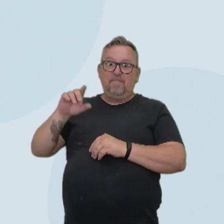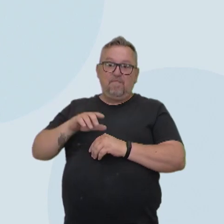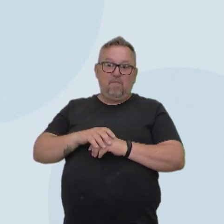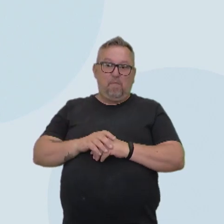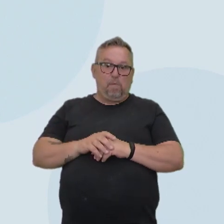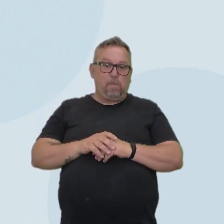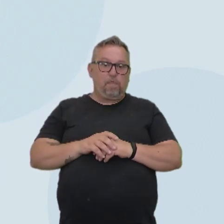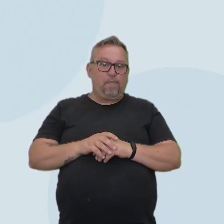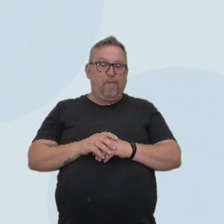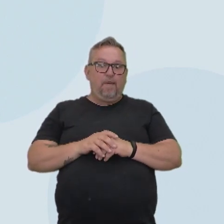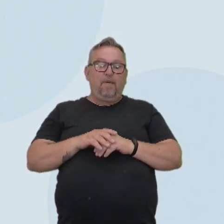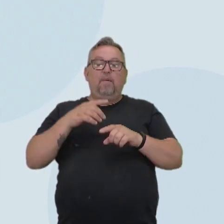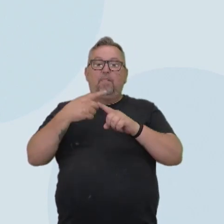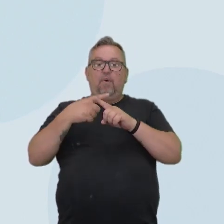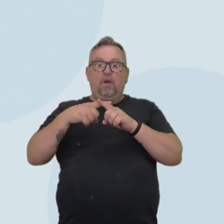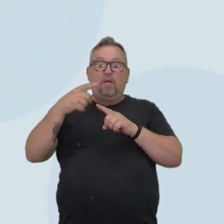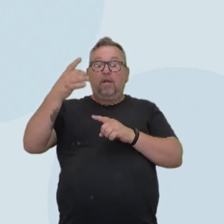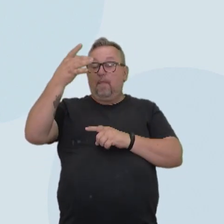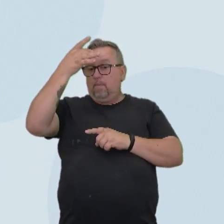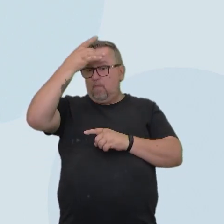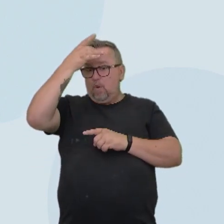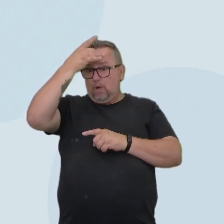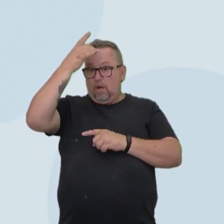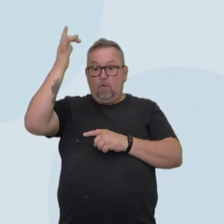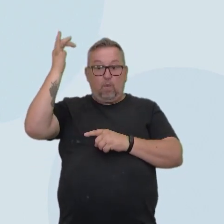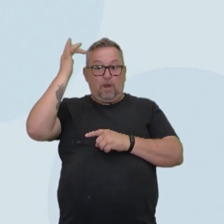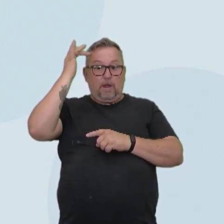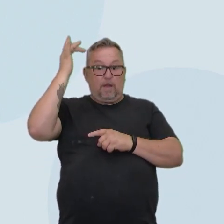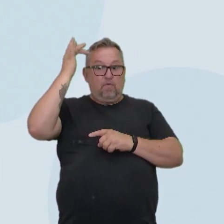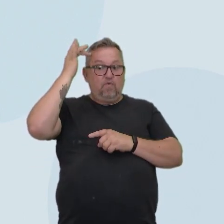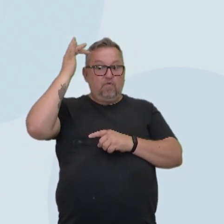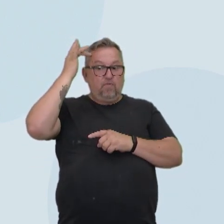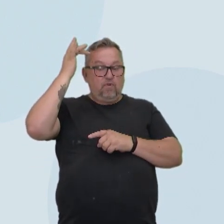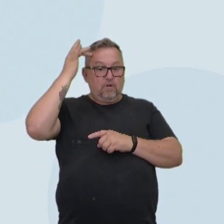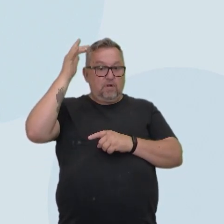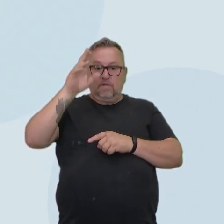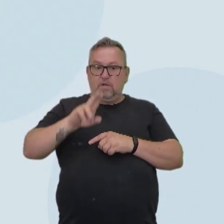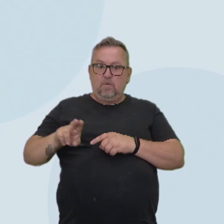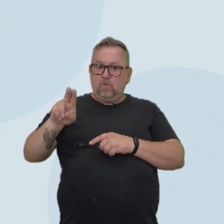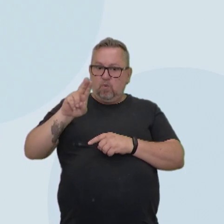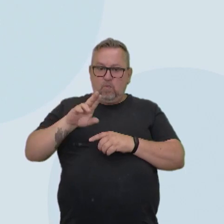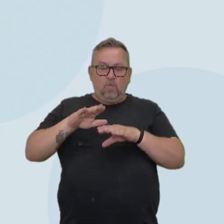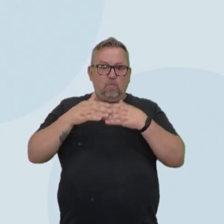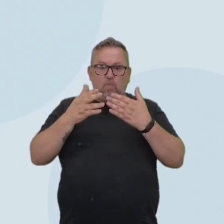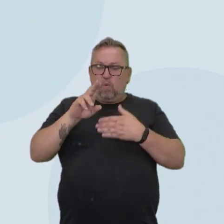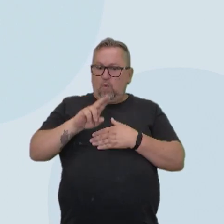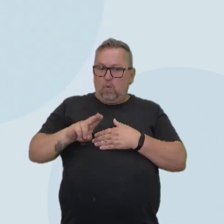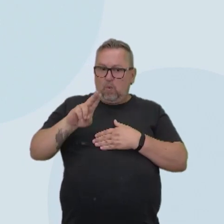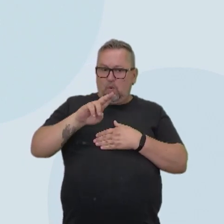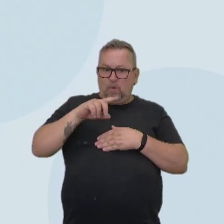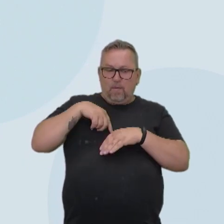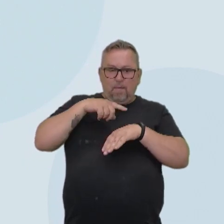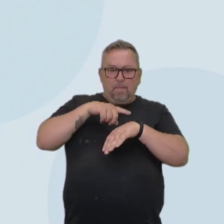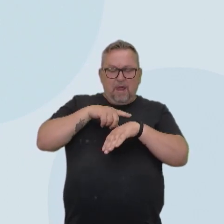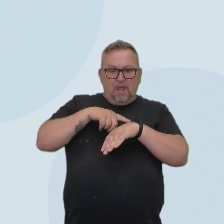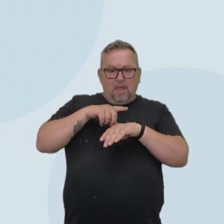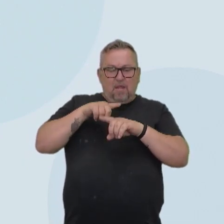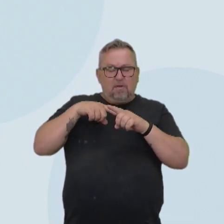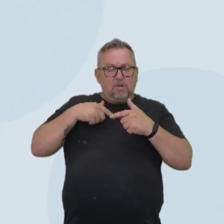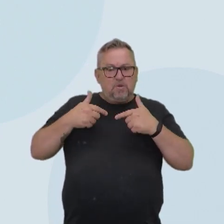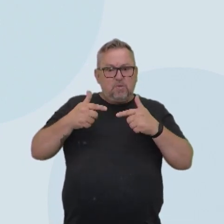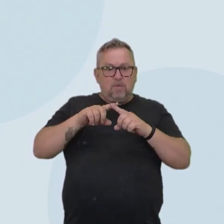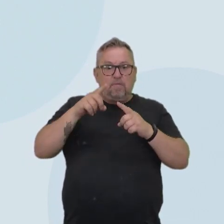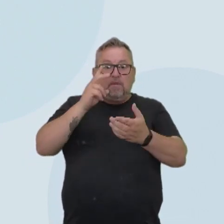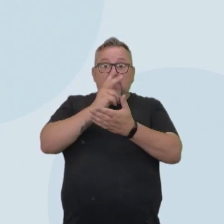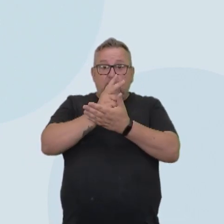que é a ética. Porque não só a ética e a moral não são utilizadas quando a gente pensa nesse período, mas, ao mesmo